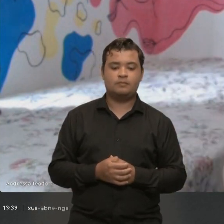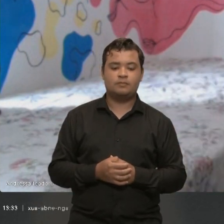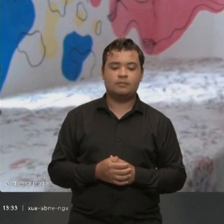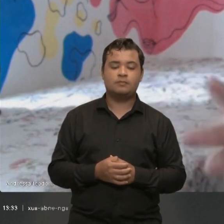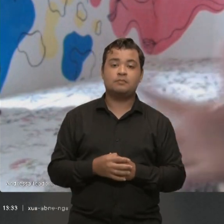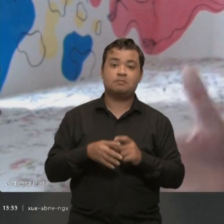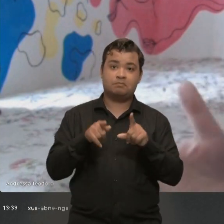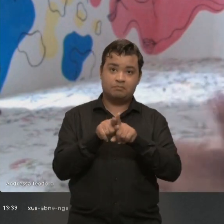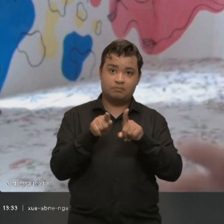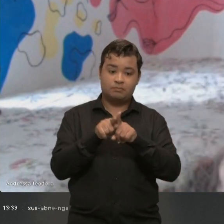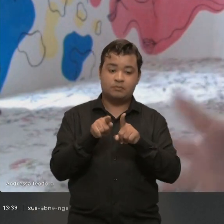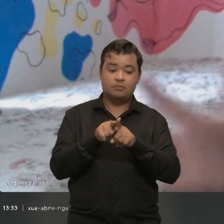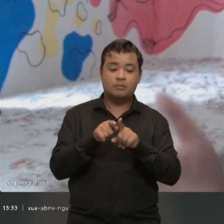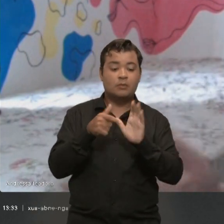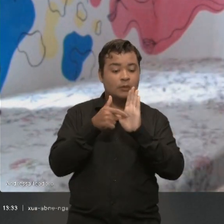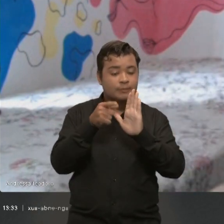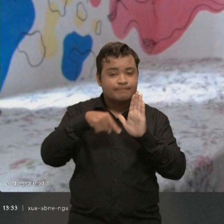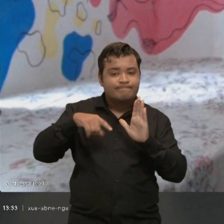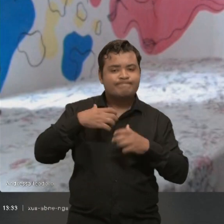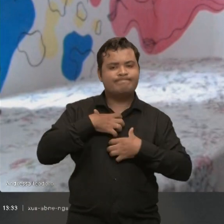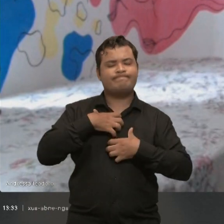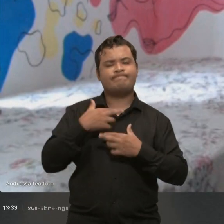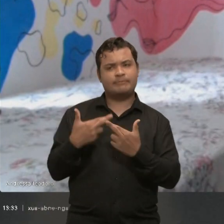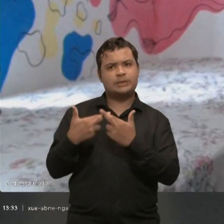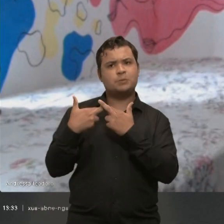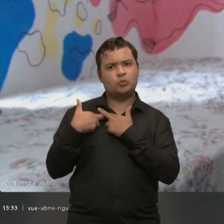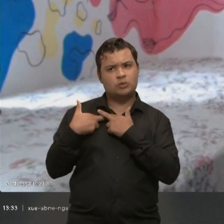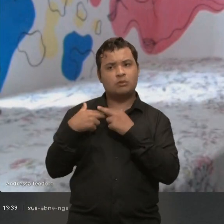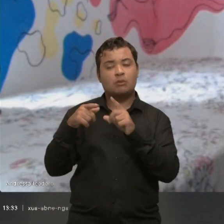produzir a responsabilização e a reflexão.